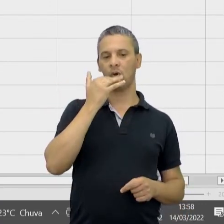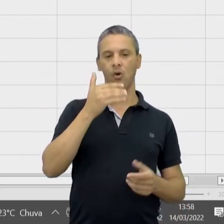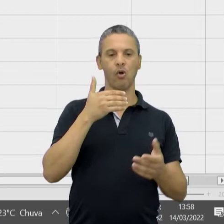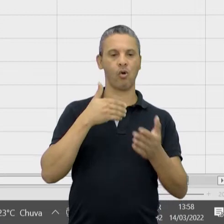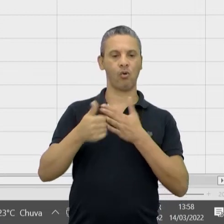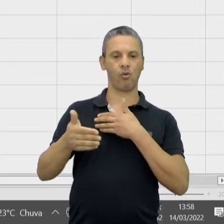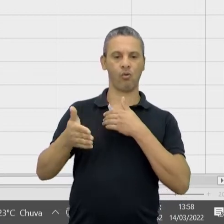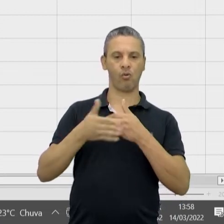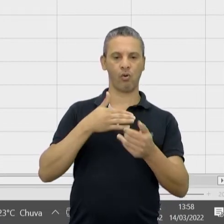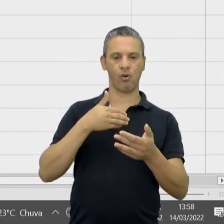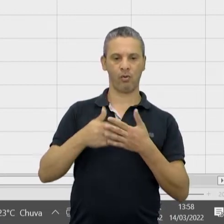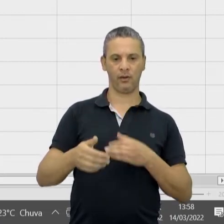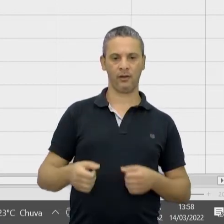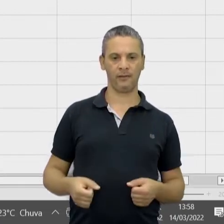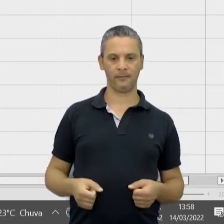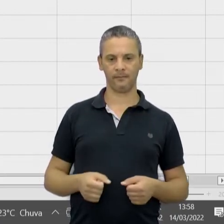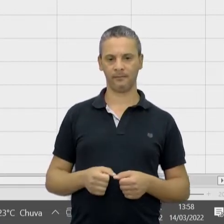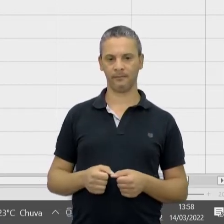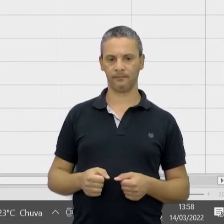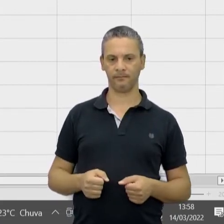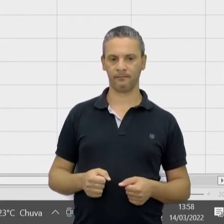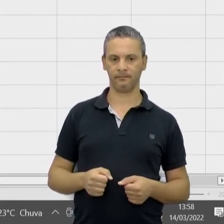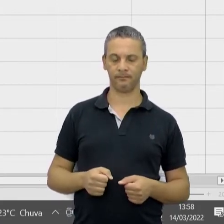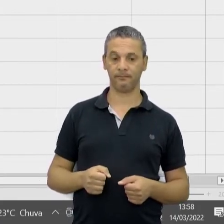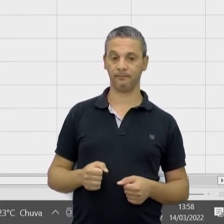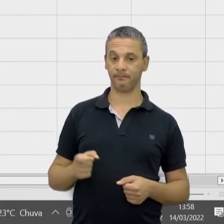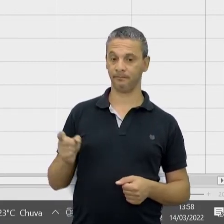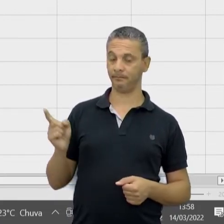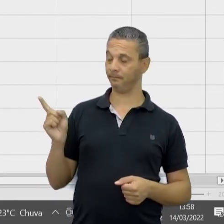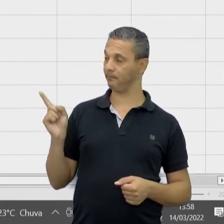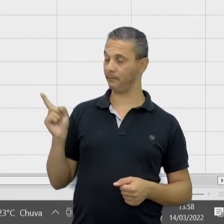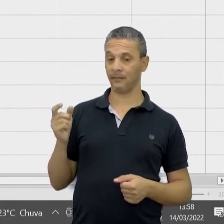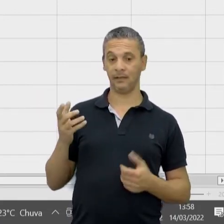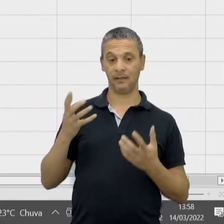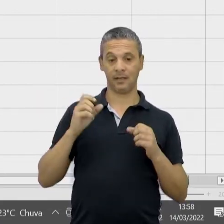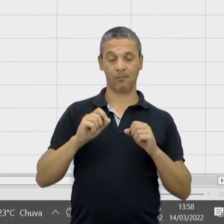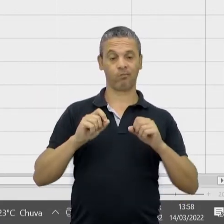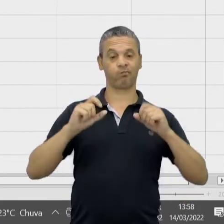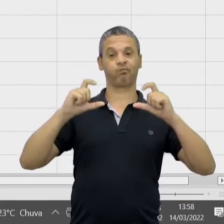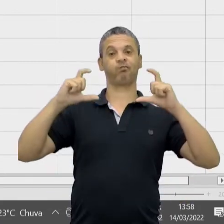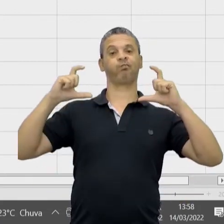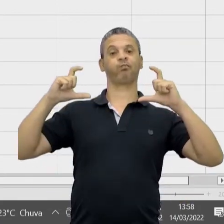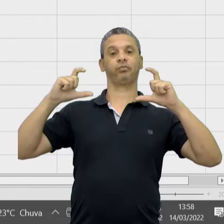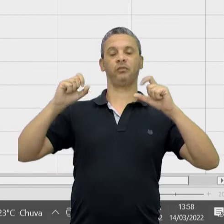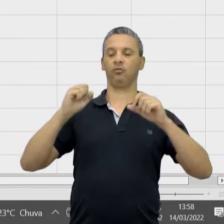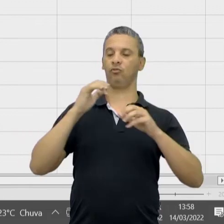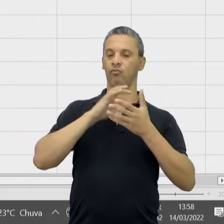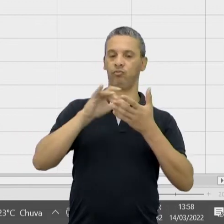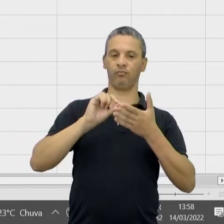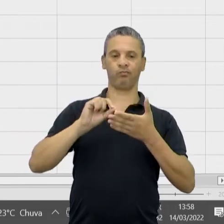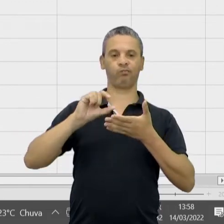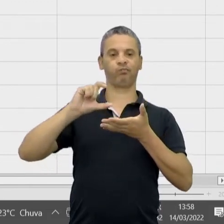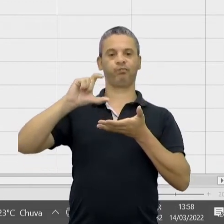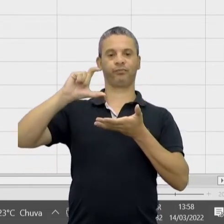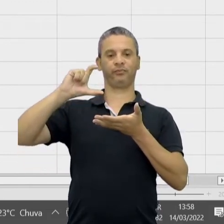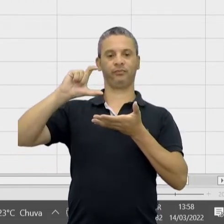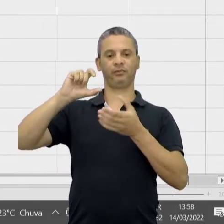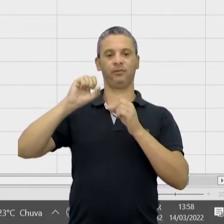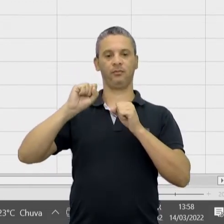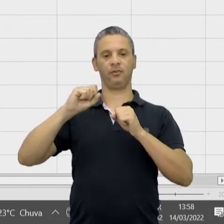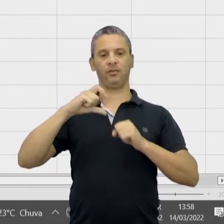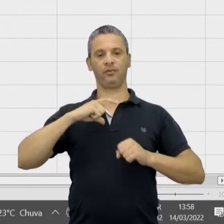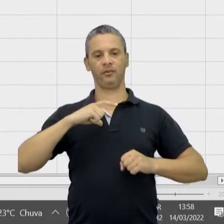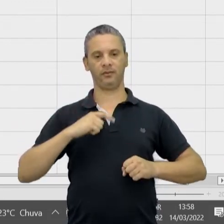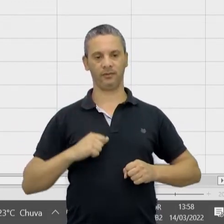pôr laranja para vocês verem. Se eu quiser aumentar a letra, eu venho aqui no 11 e coloco aqui, ó, vou